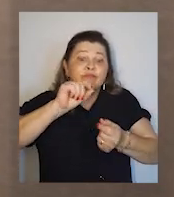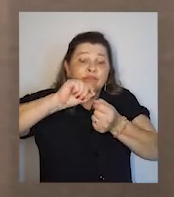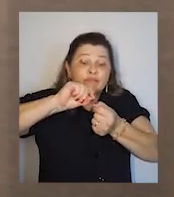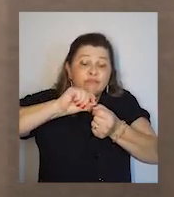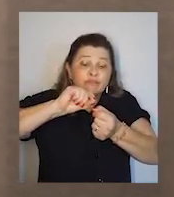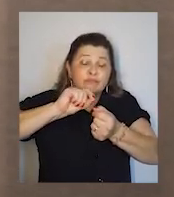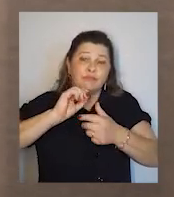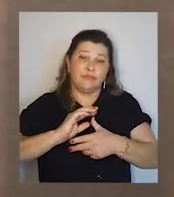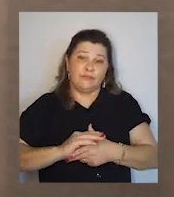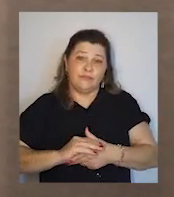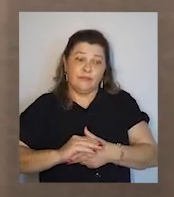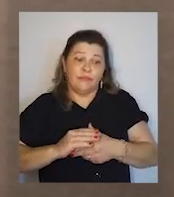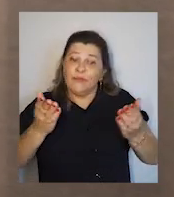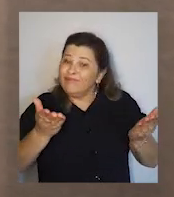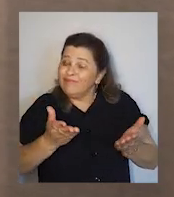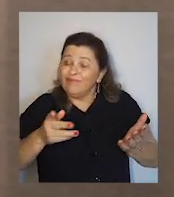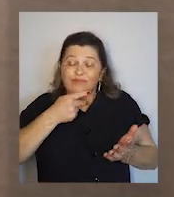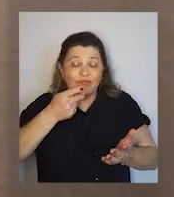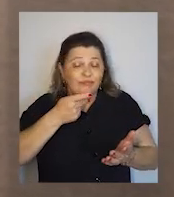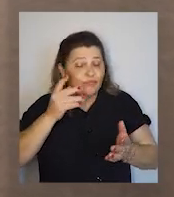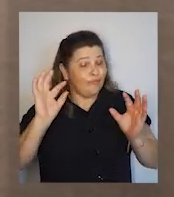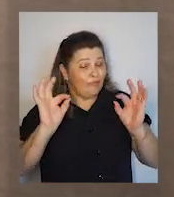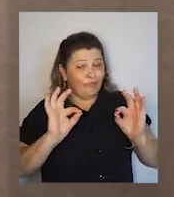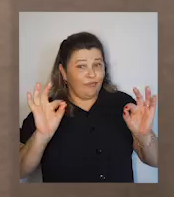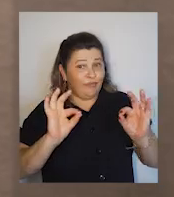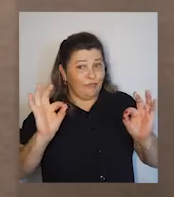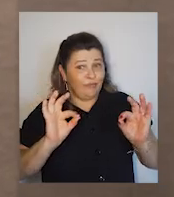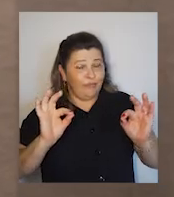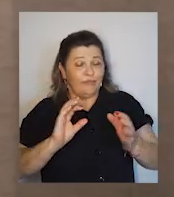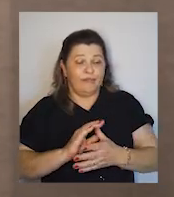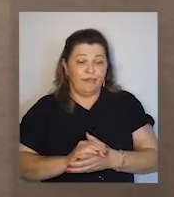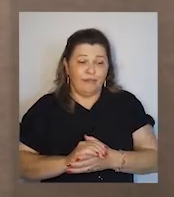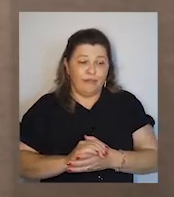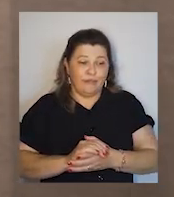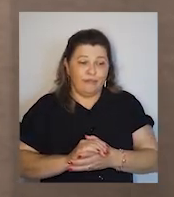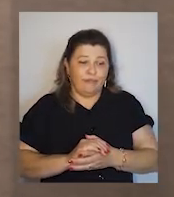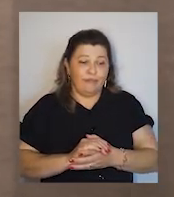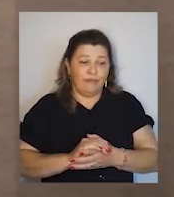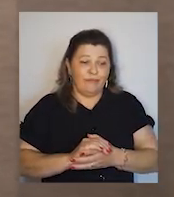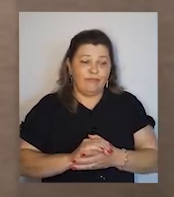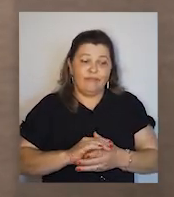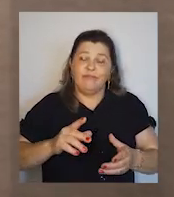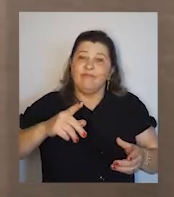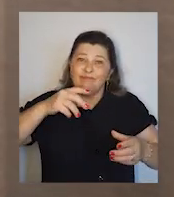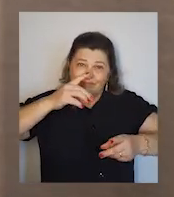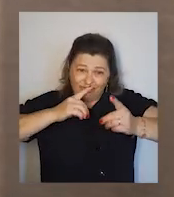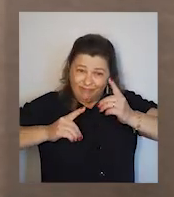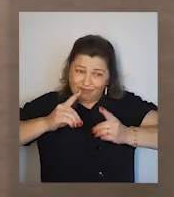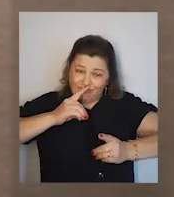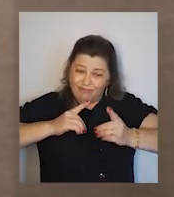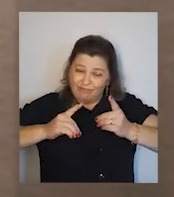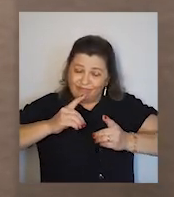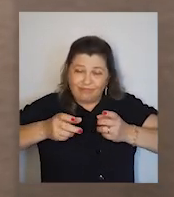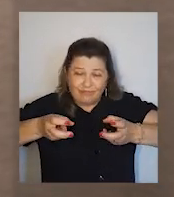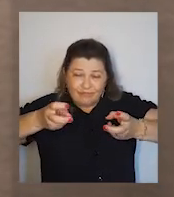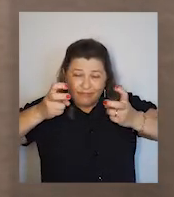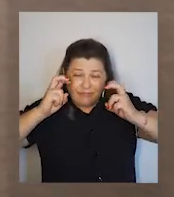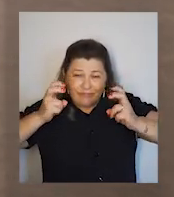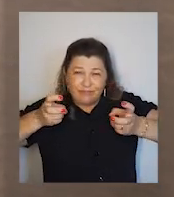fazer. Hoje eu não falo mais. A gente entra em depressão e não